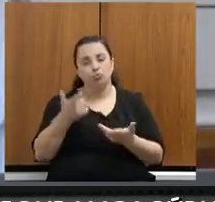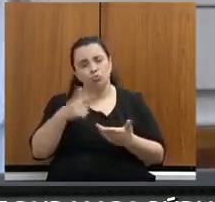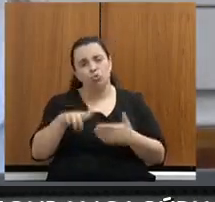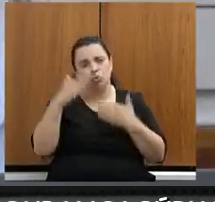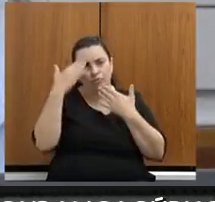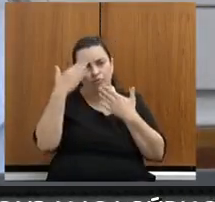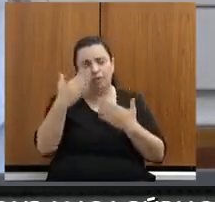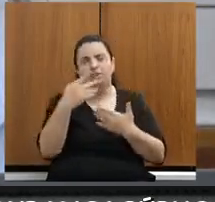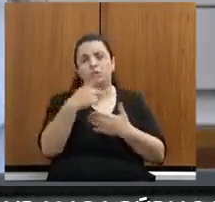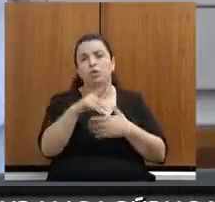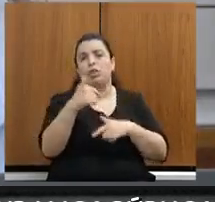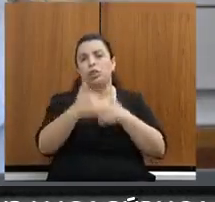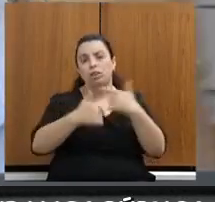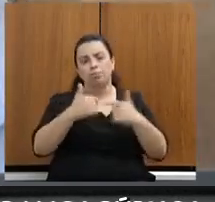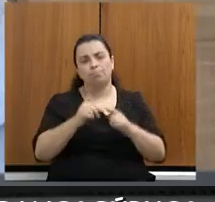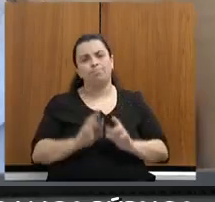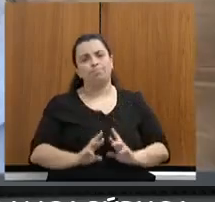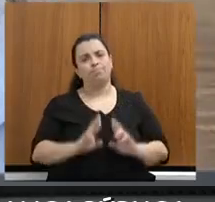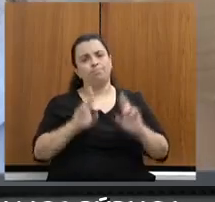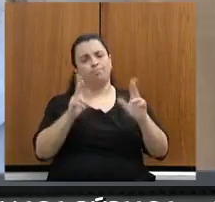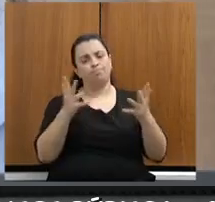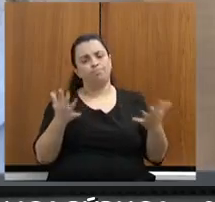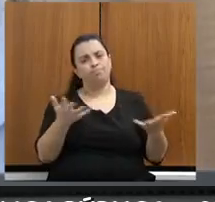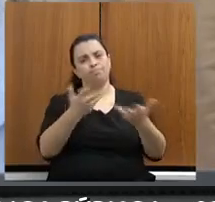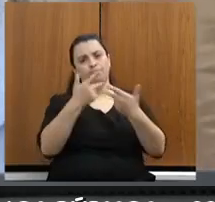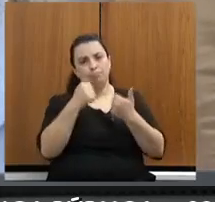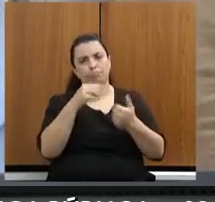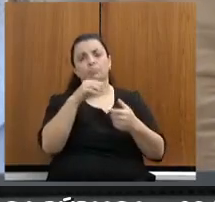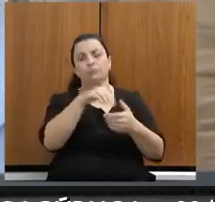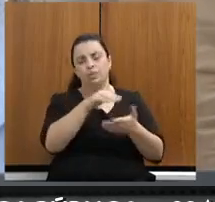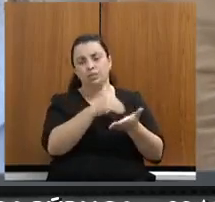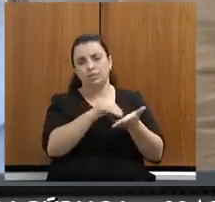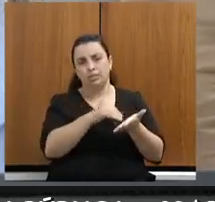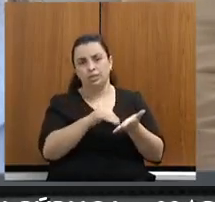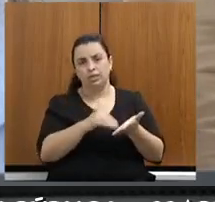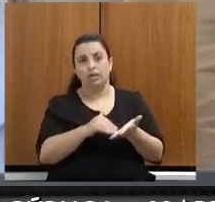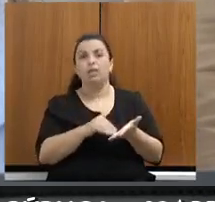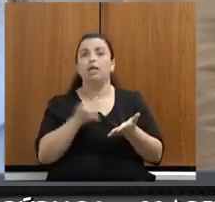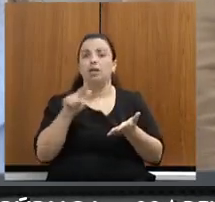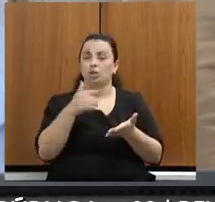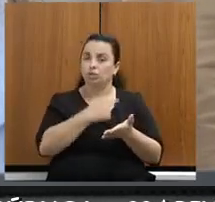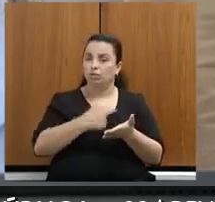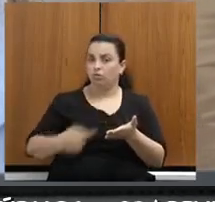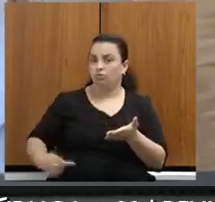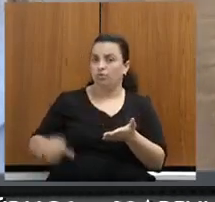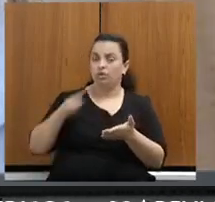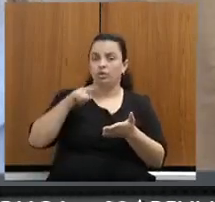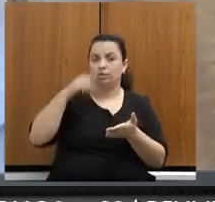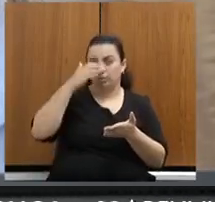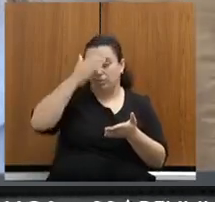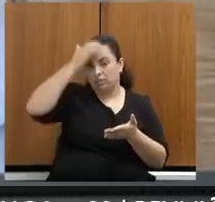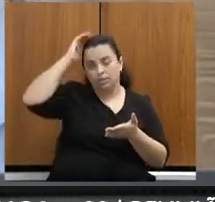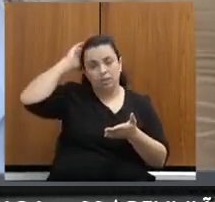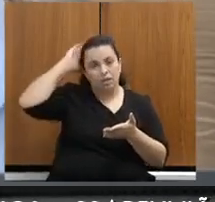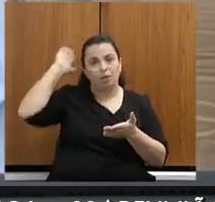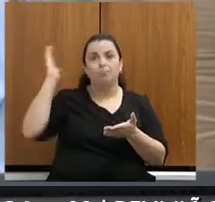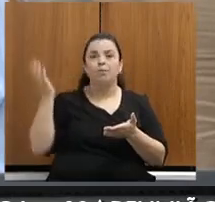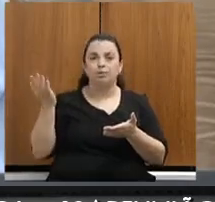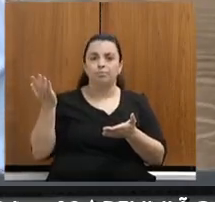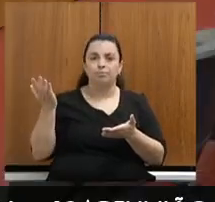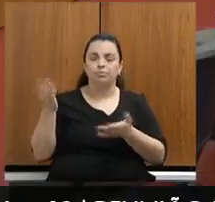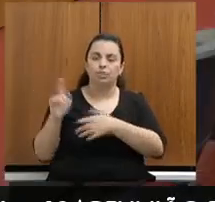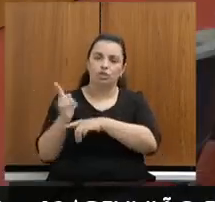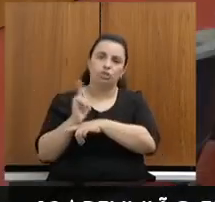agradecimento ao trabalho diferenciado dessa secretaria e do nosso governo Zema ao conduzir a